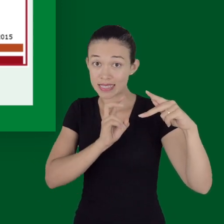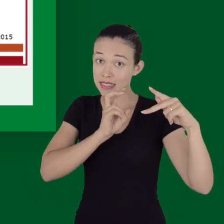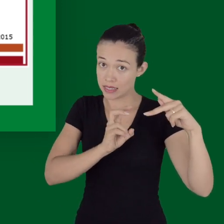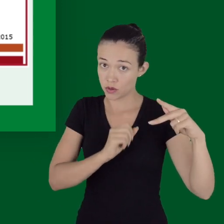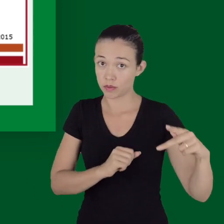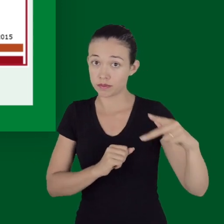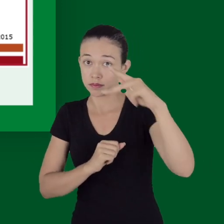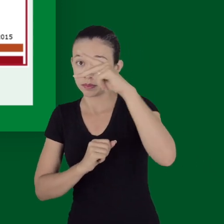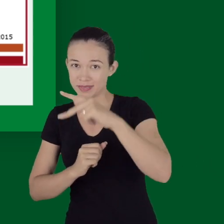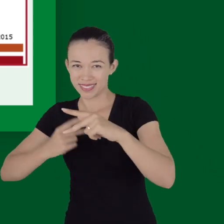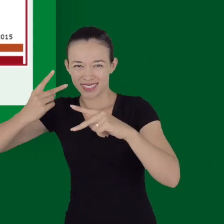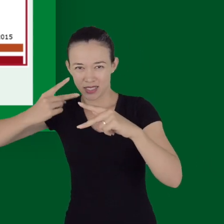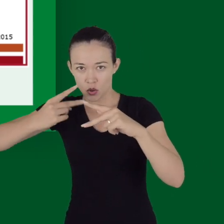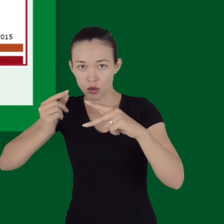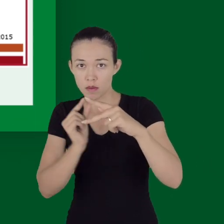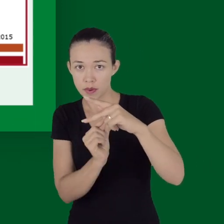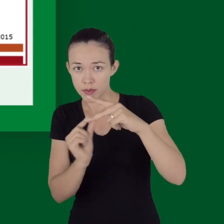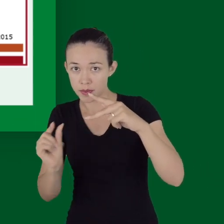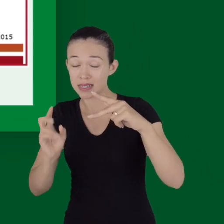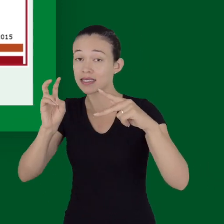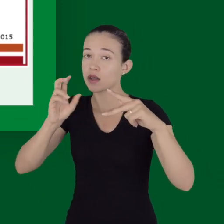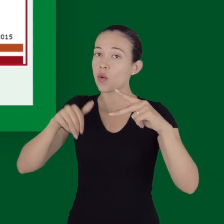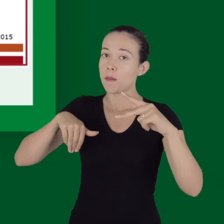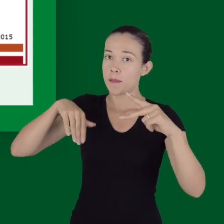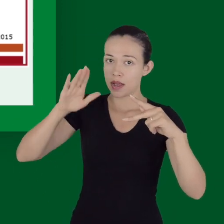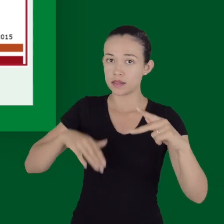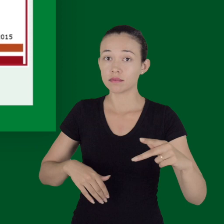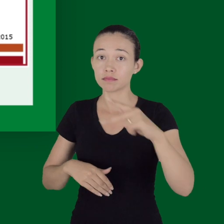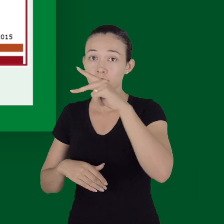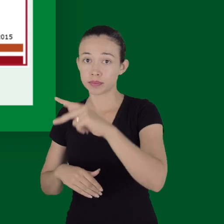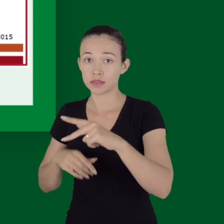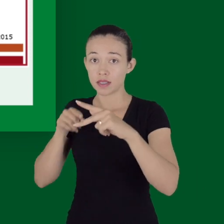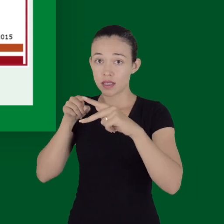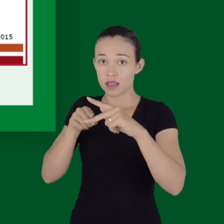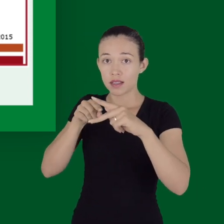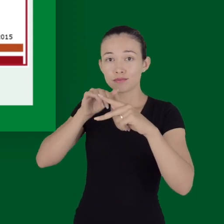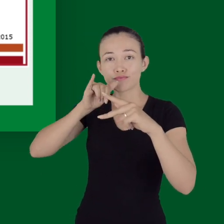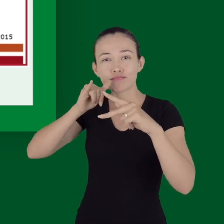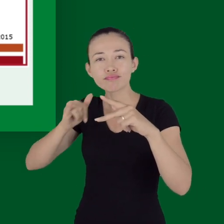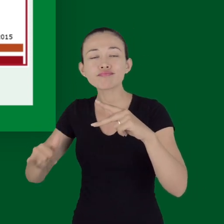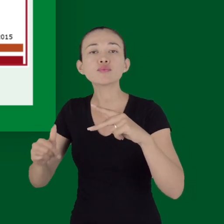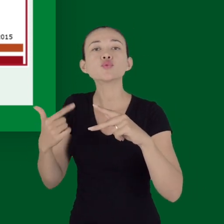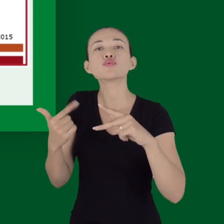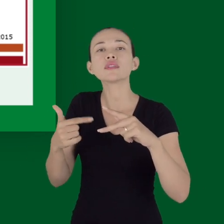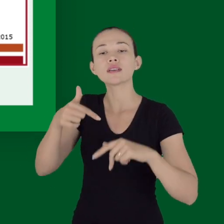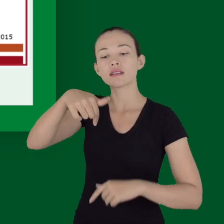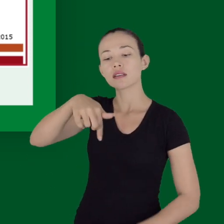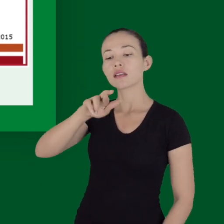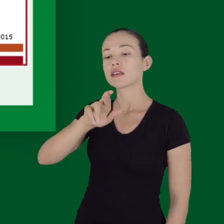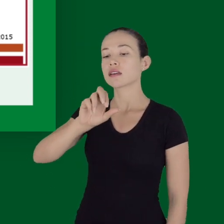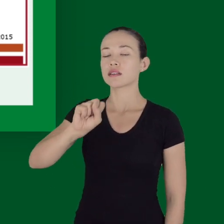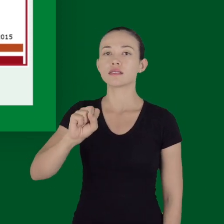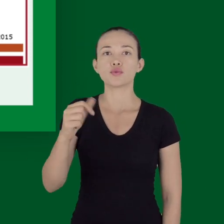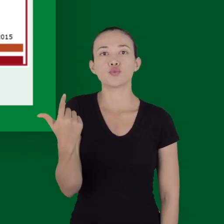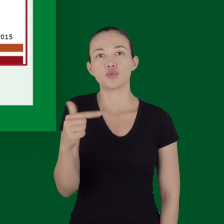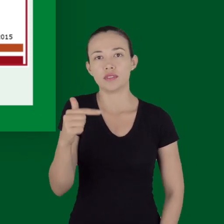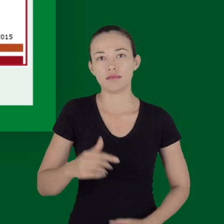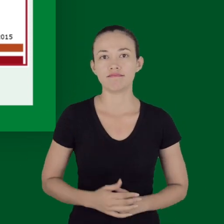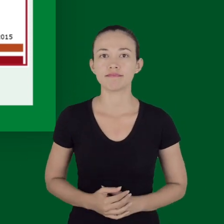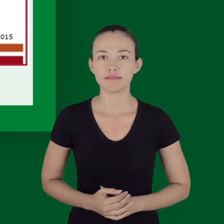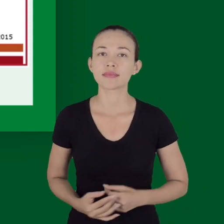5 quadradinhos, a segunda está mais de 5, e o terceiro, o P não conduz e não tem QRS. Então é assim